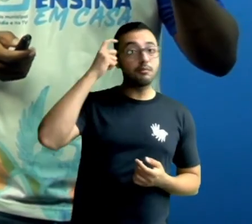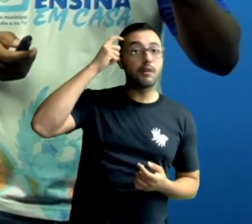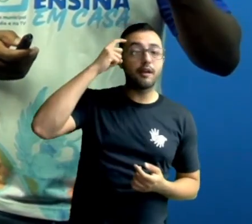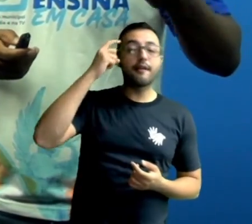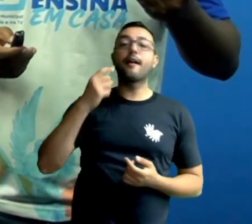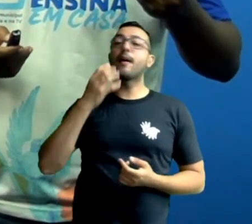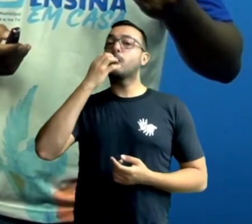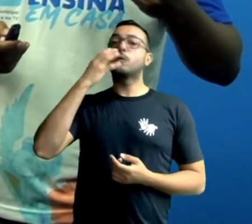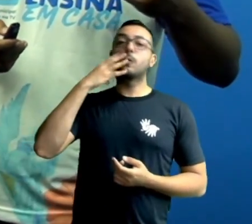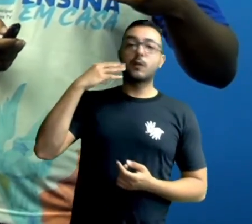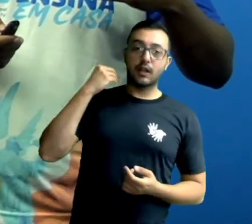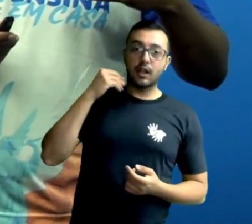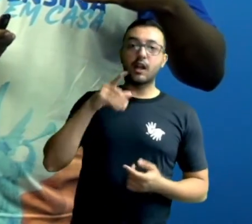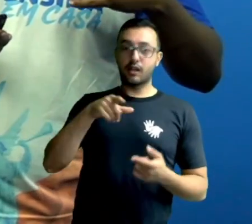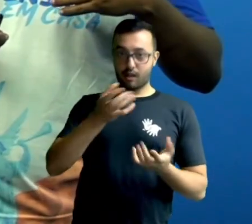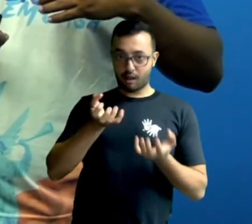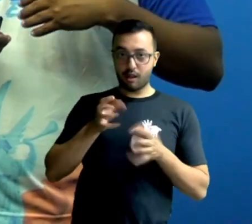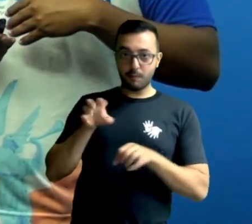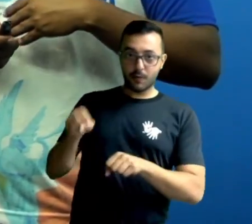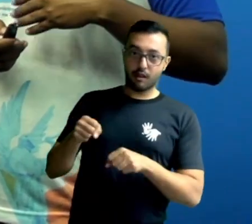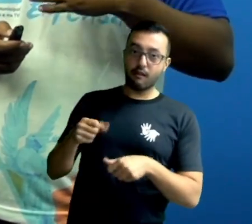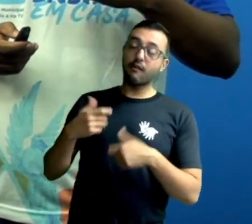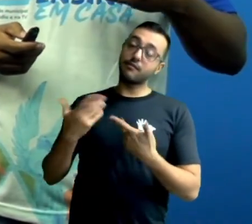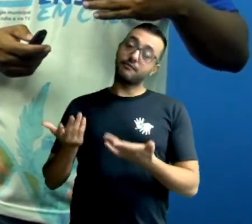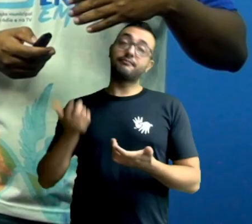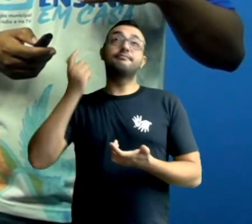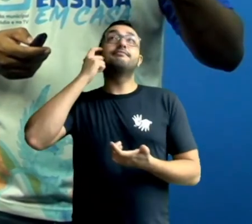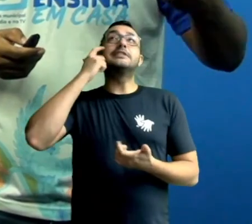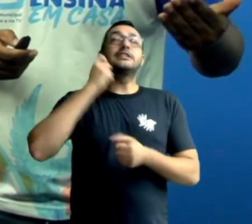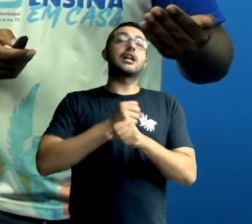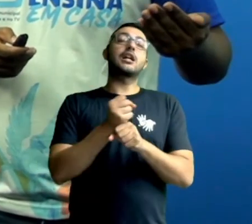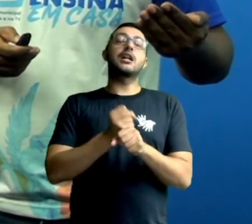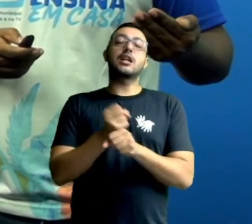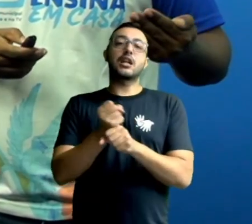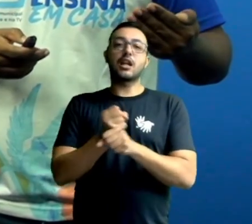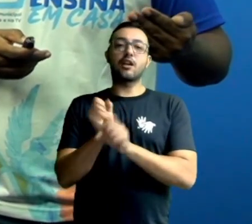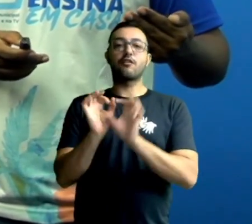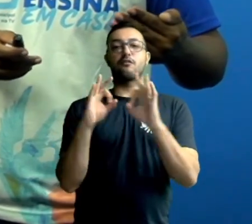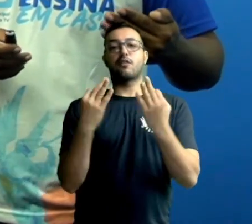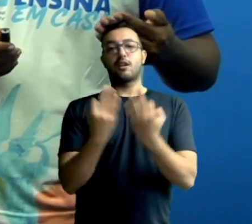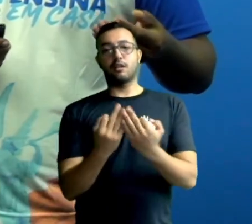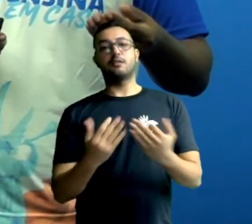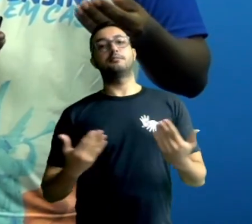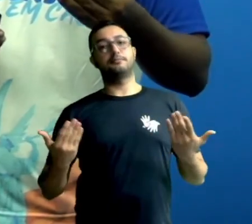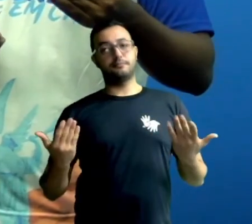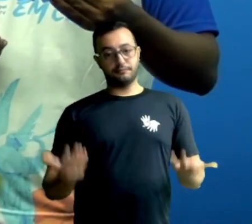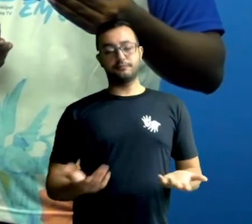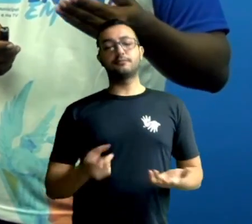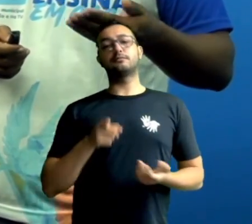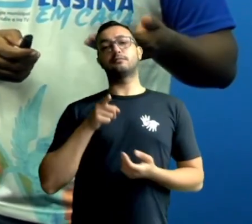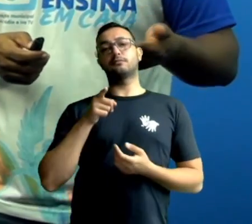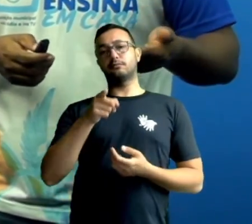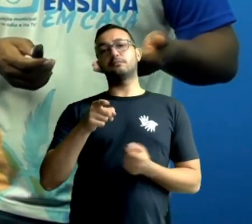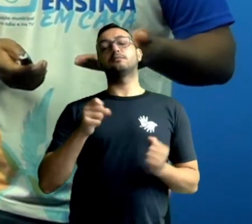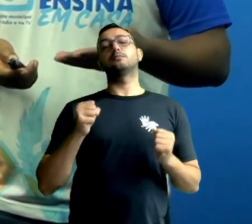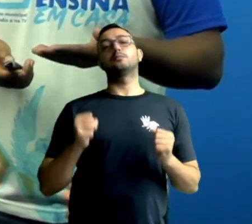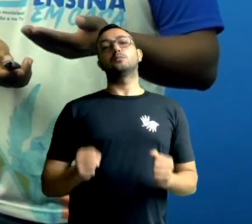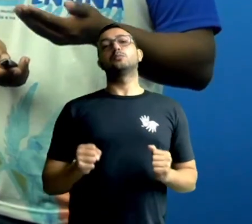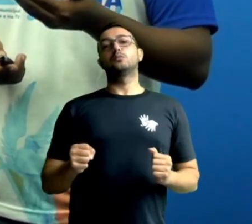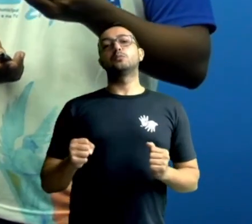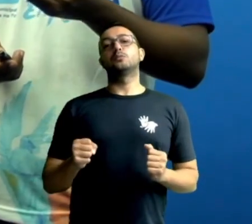um animal, pense que aquele animal vai durar anos e anos na sua família. Então, procure ter